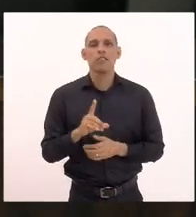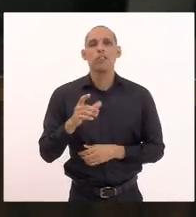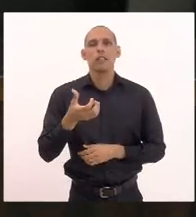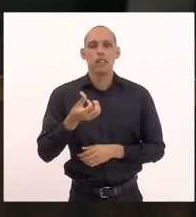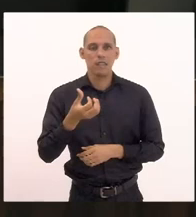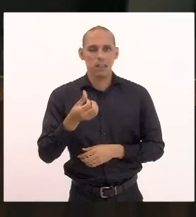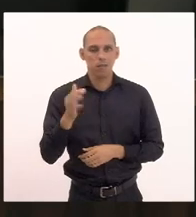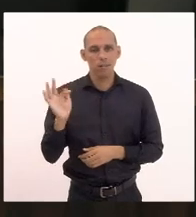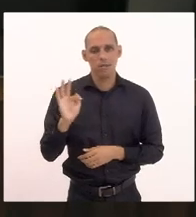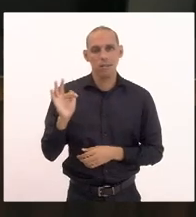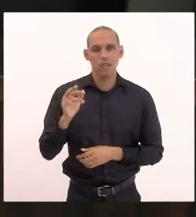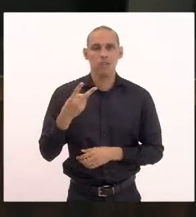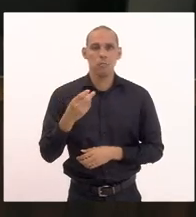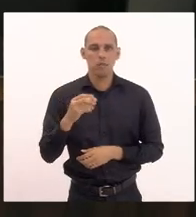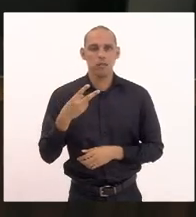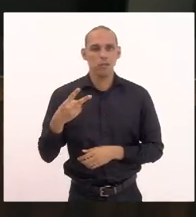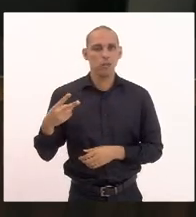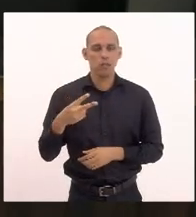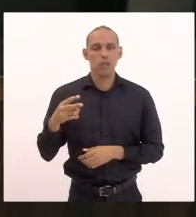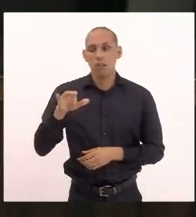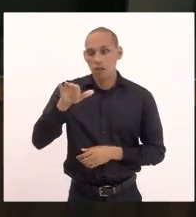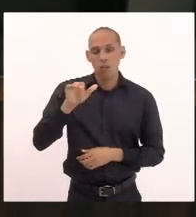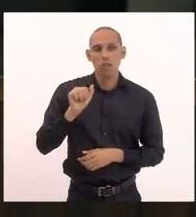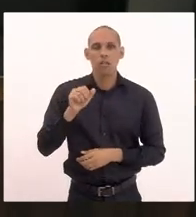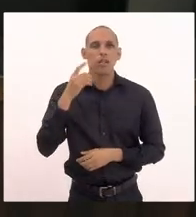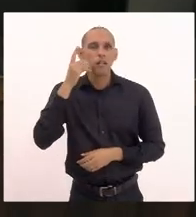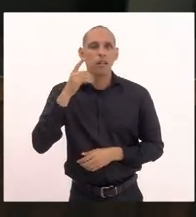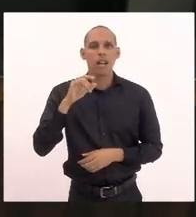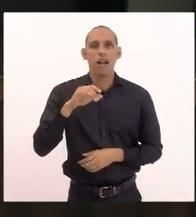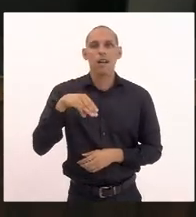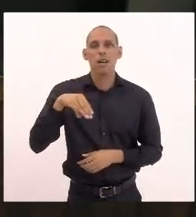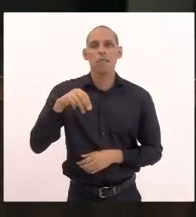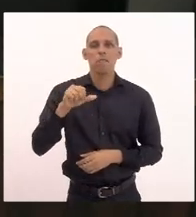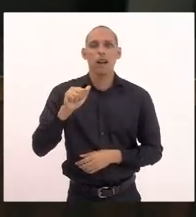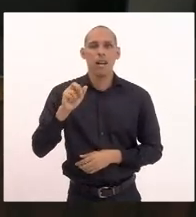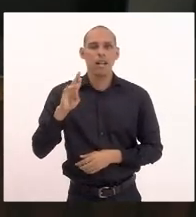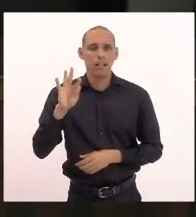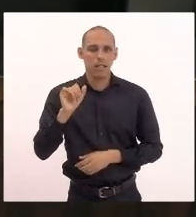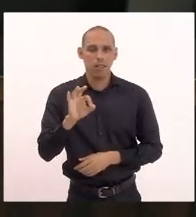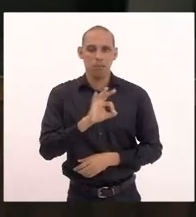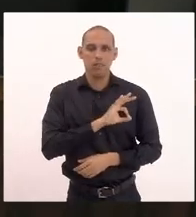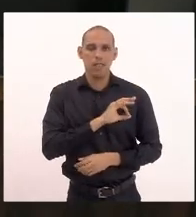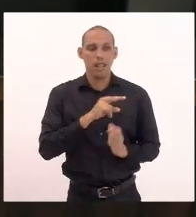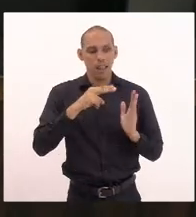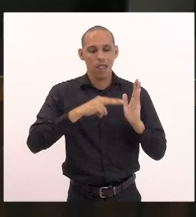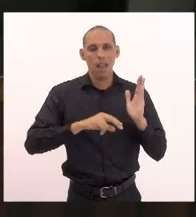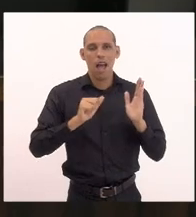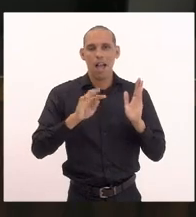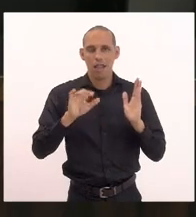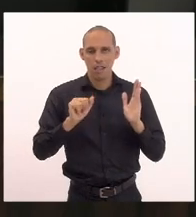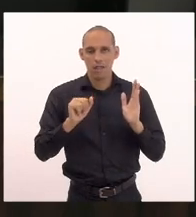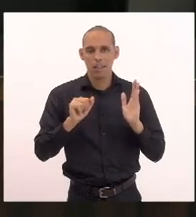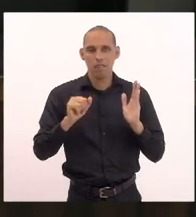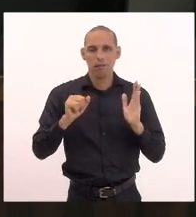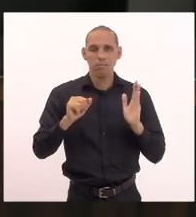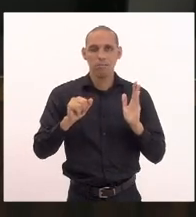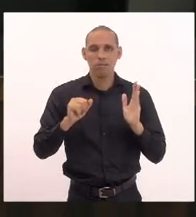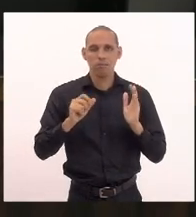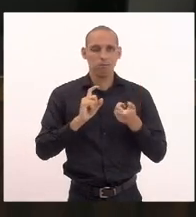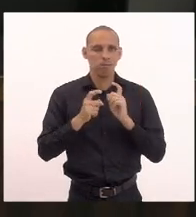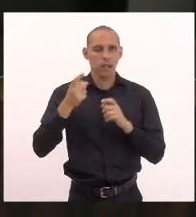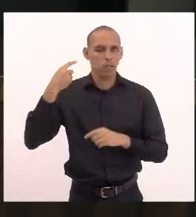2022. A presidência convida a deputada Marta Rocha para fazer a leitura da ata da sessão anterior.